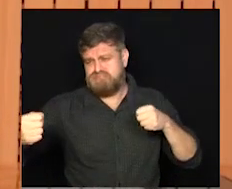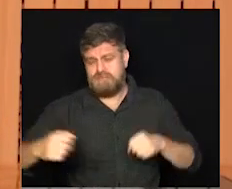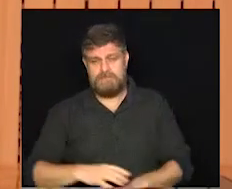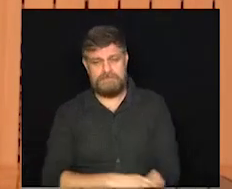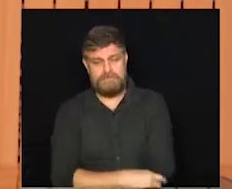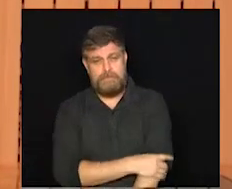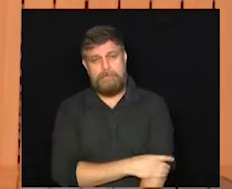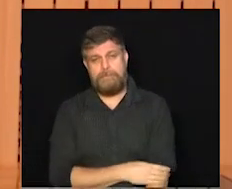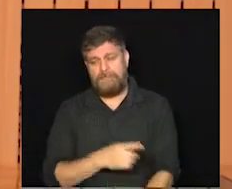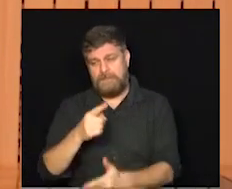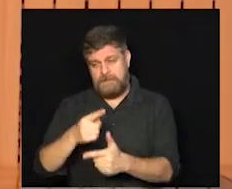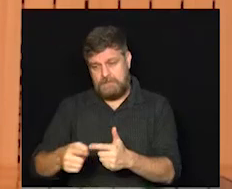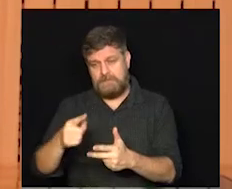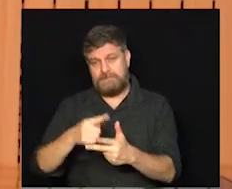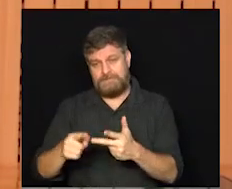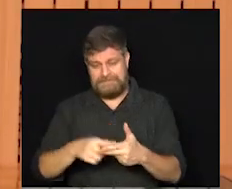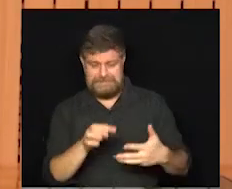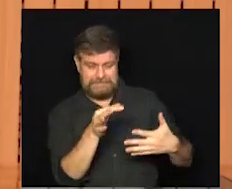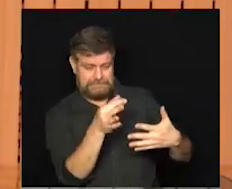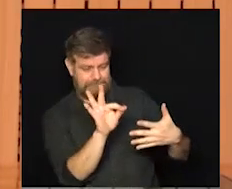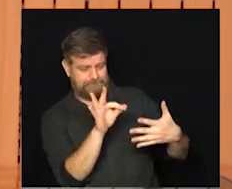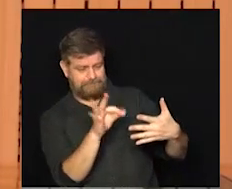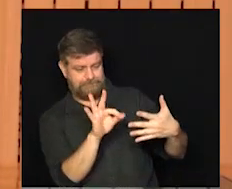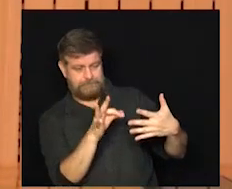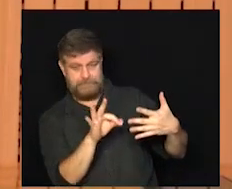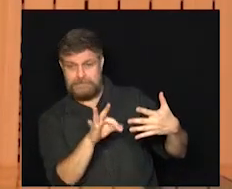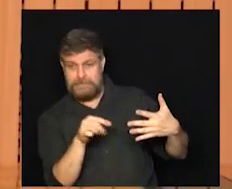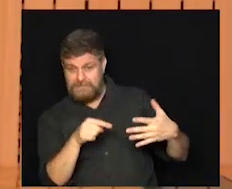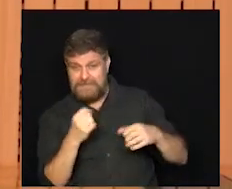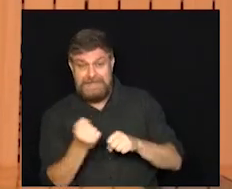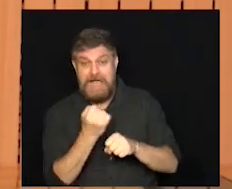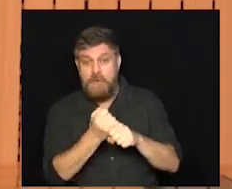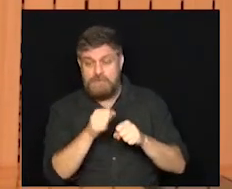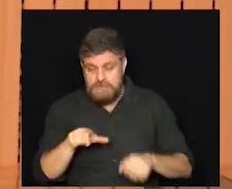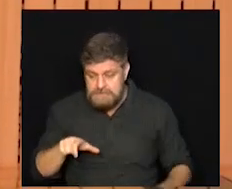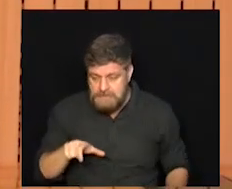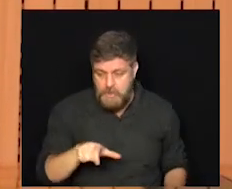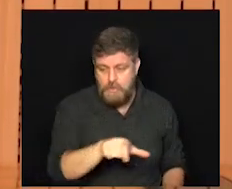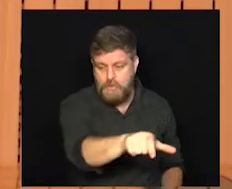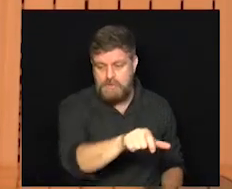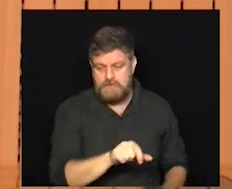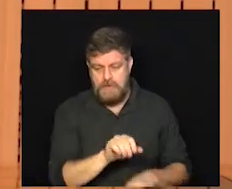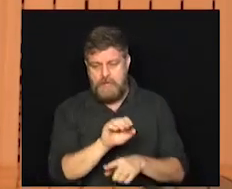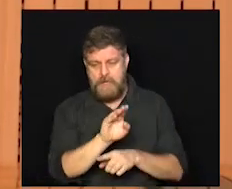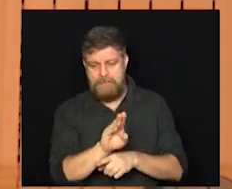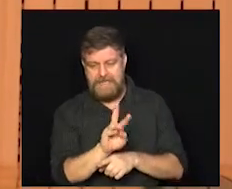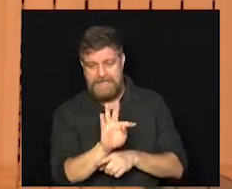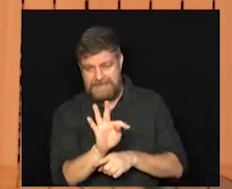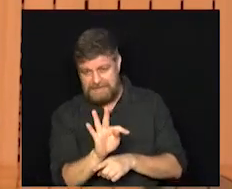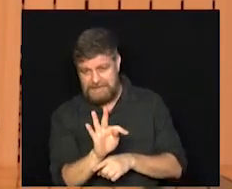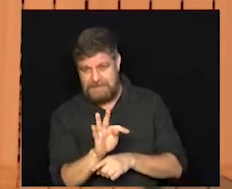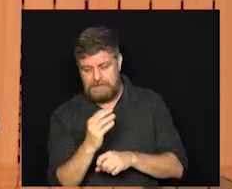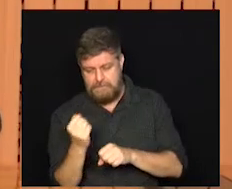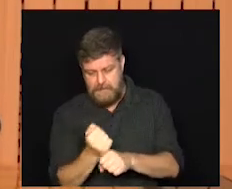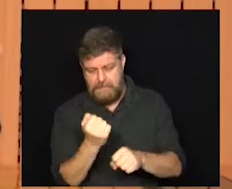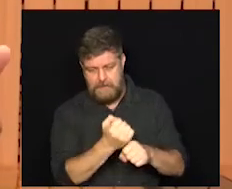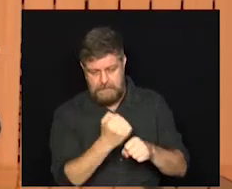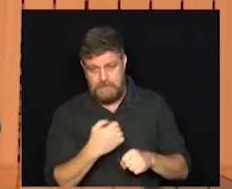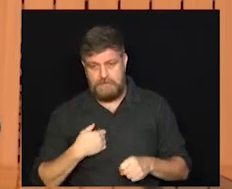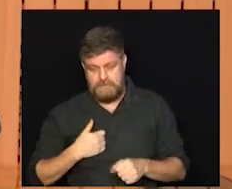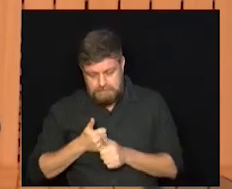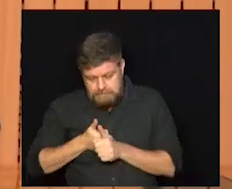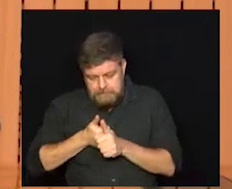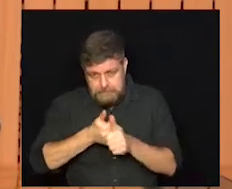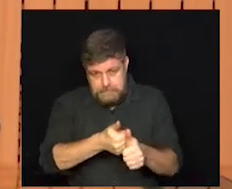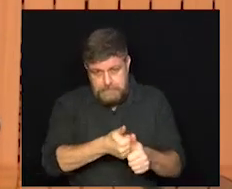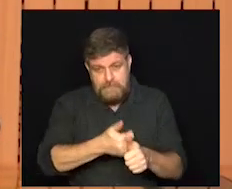Também os problemas que precisam ser corrigidos na construção desta obra, na implementação está sendo feito. Nós estamos acompanhando, fizemos